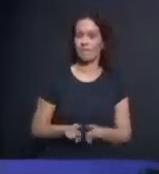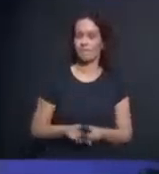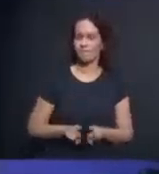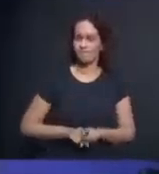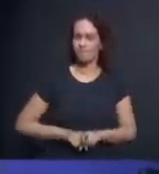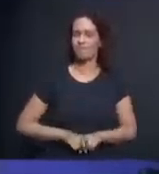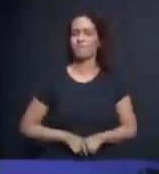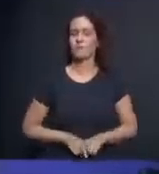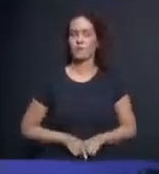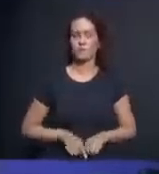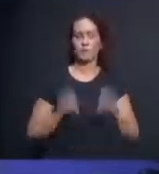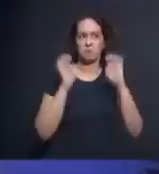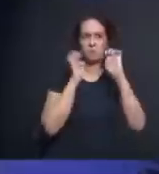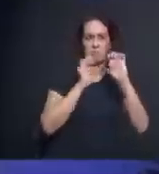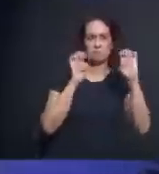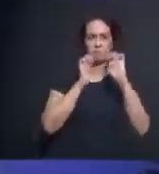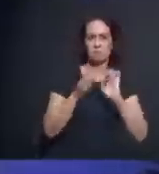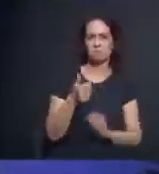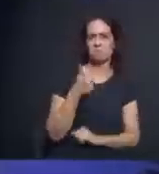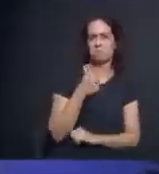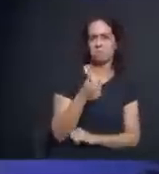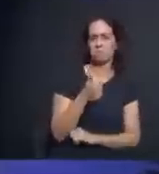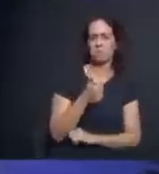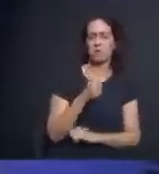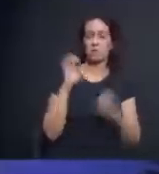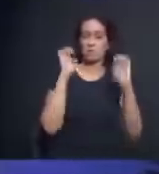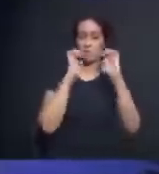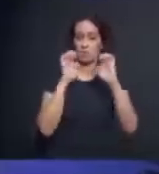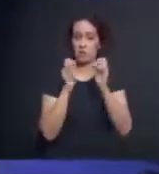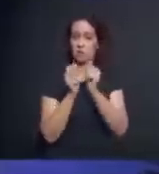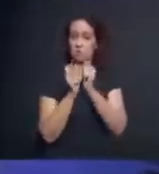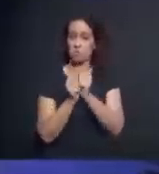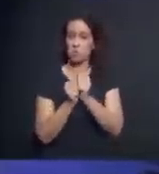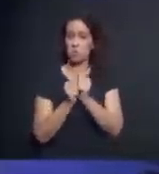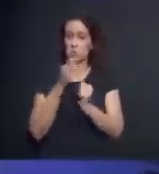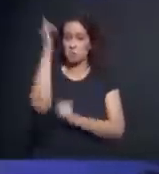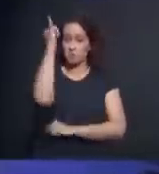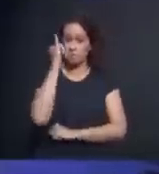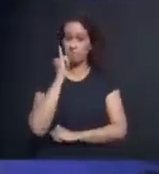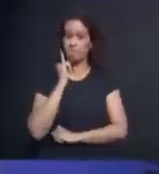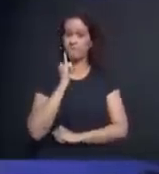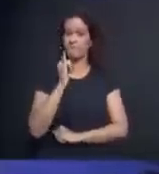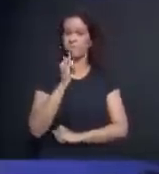Gente, um evangelista é bom. Mas um evangelista profeta...